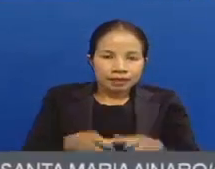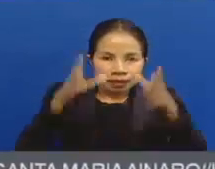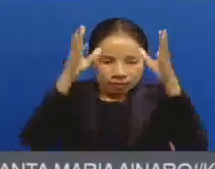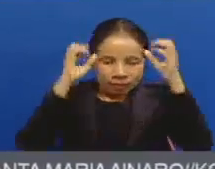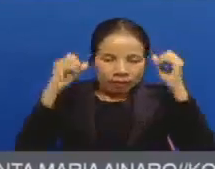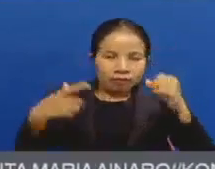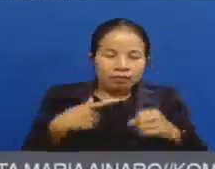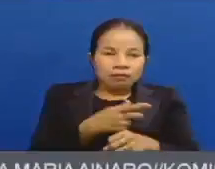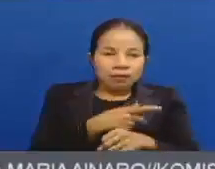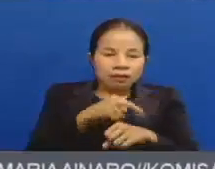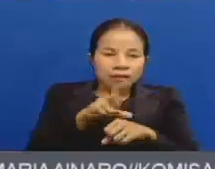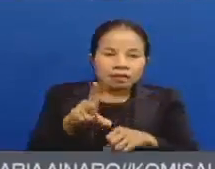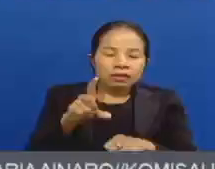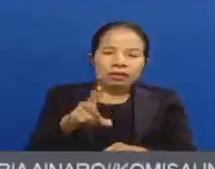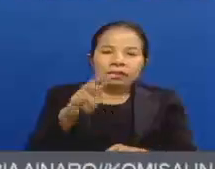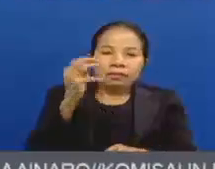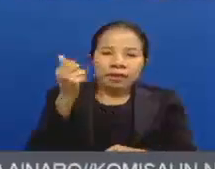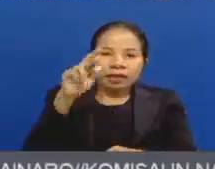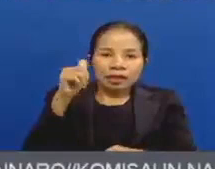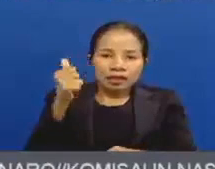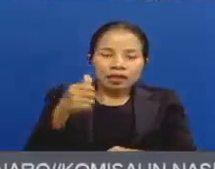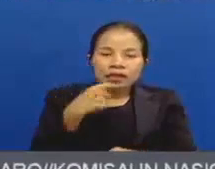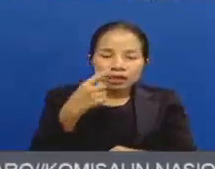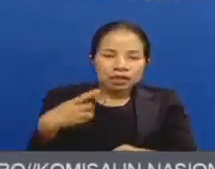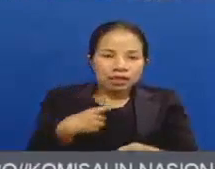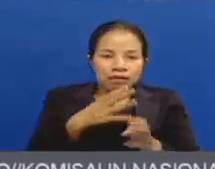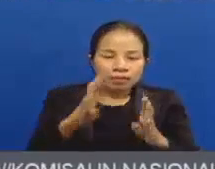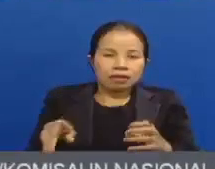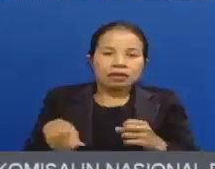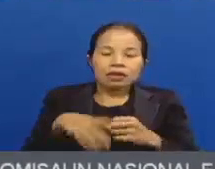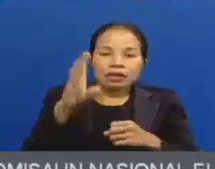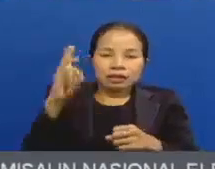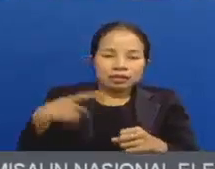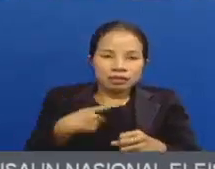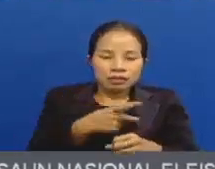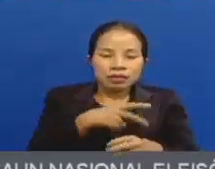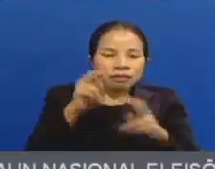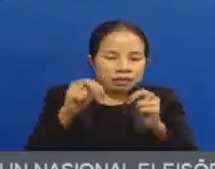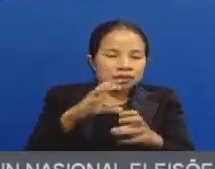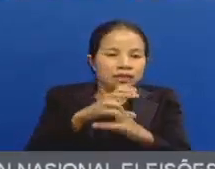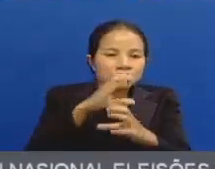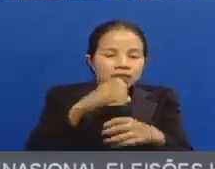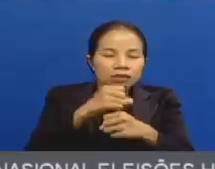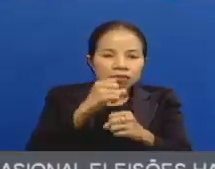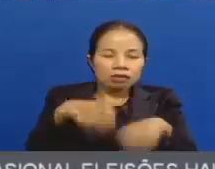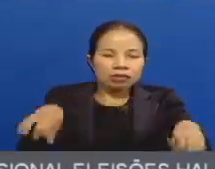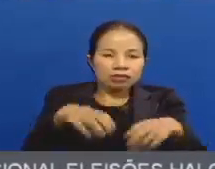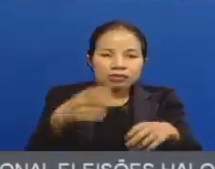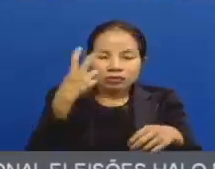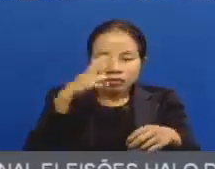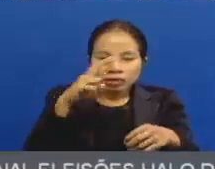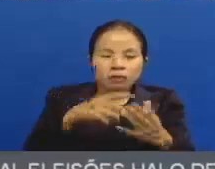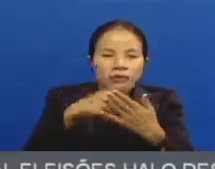Presidente do Parlamento Nacional Fernando Lai informa deputado sexta legislatura precisa careta atualar o serviço no